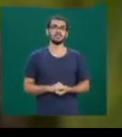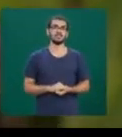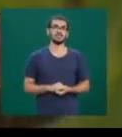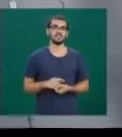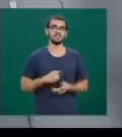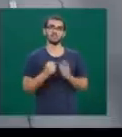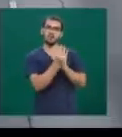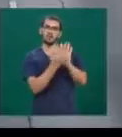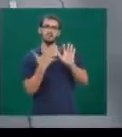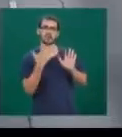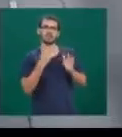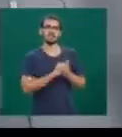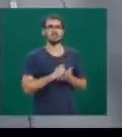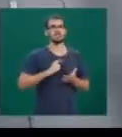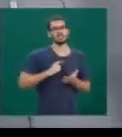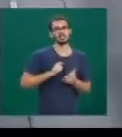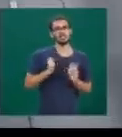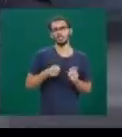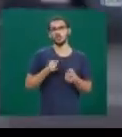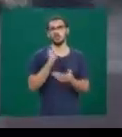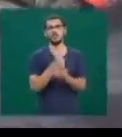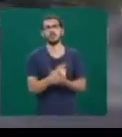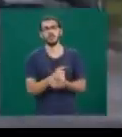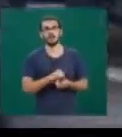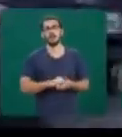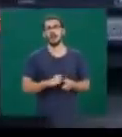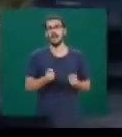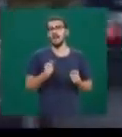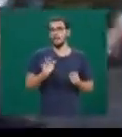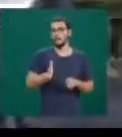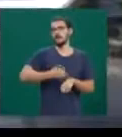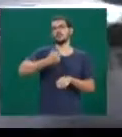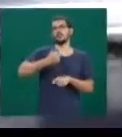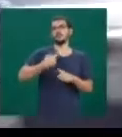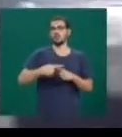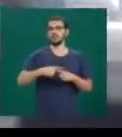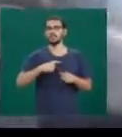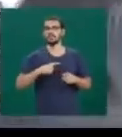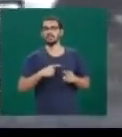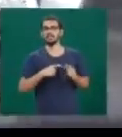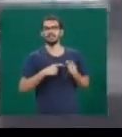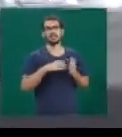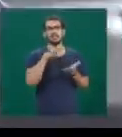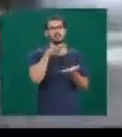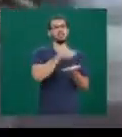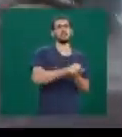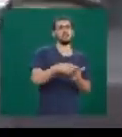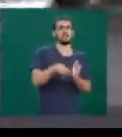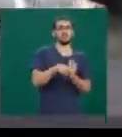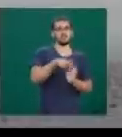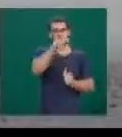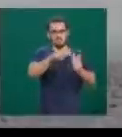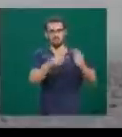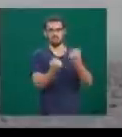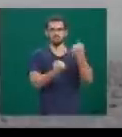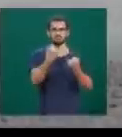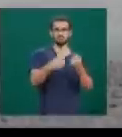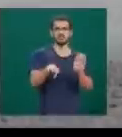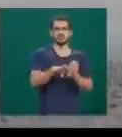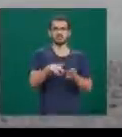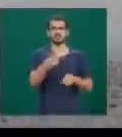paga. A opção é considerada mais segura, porque há um cadastro do motorista e do usuário e as empresas têm